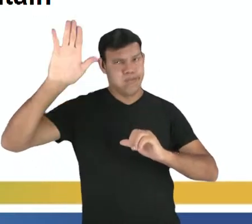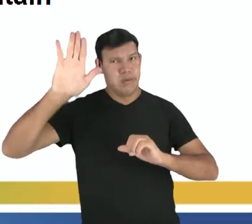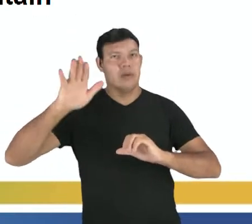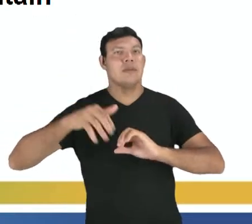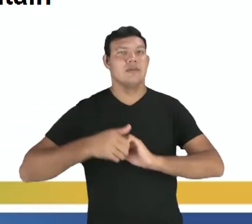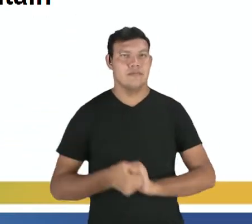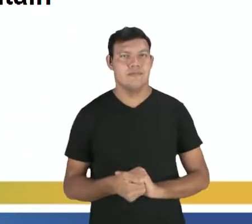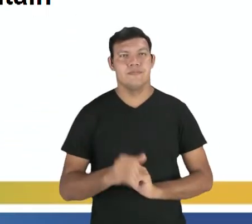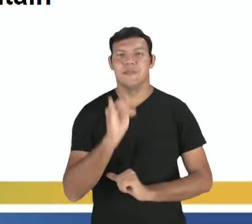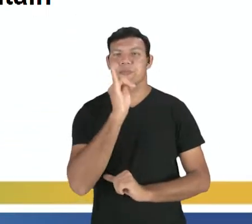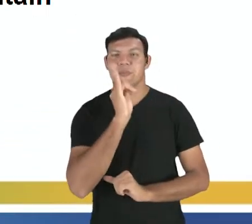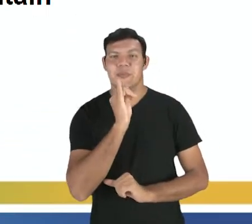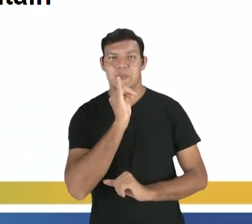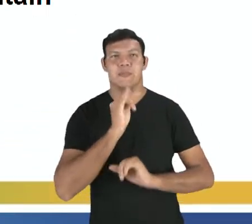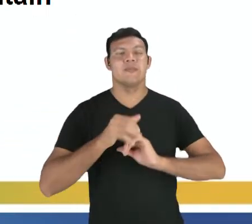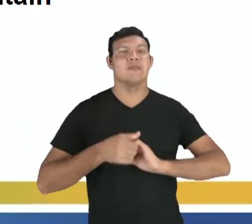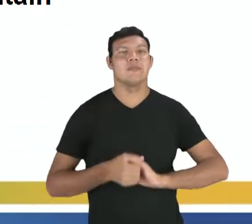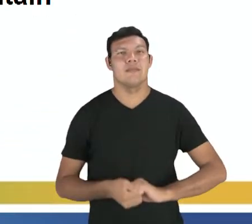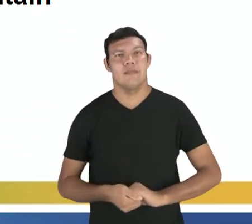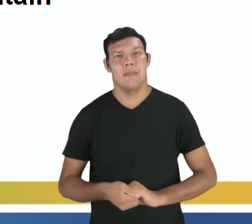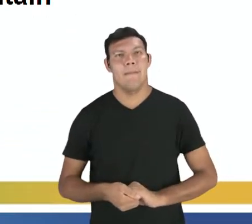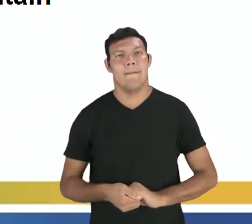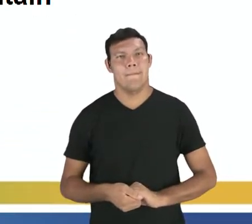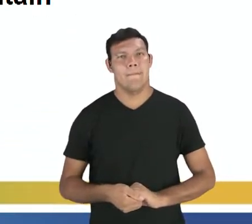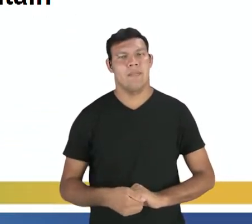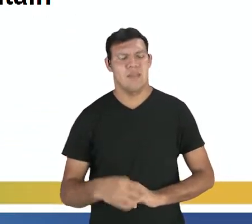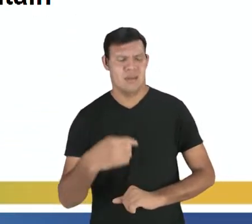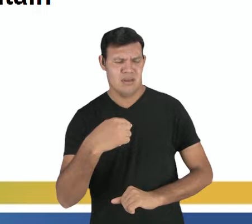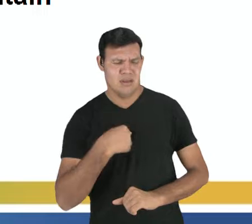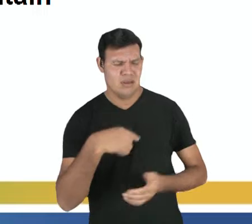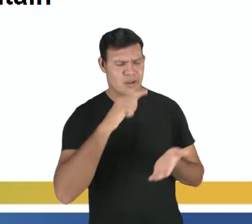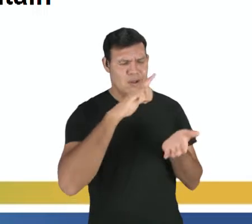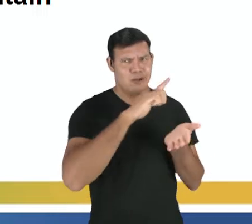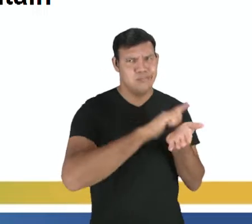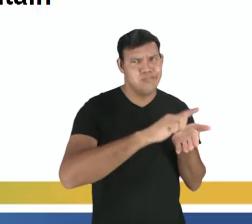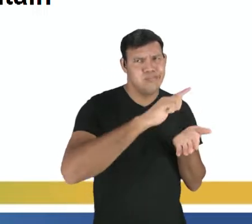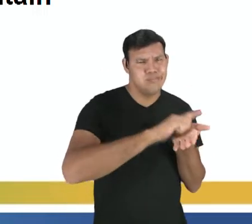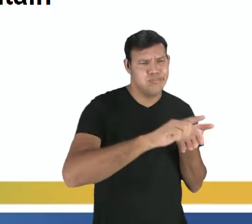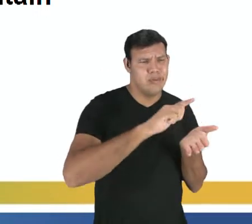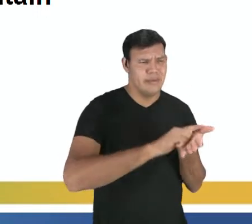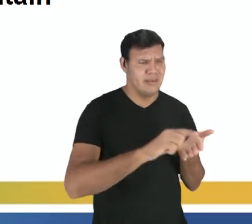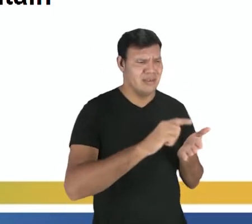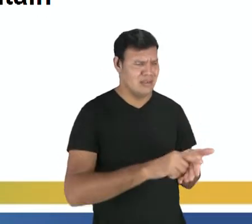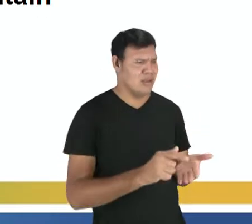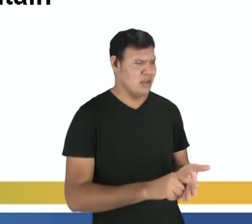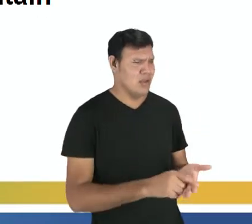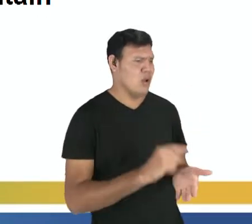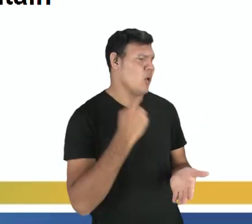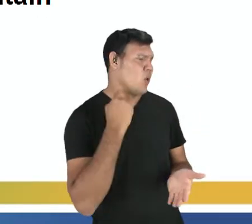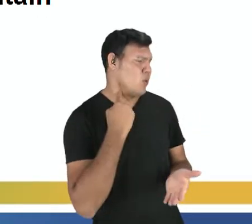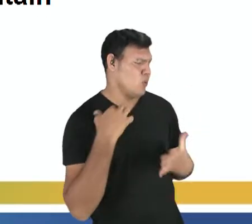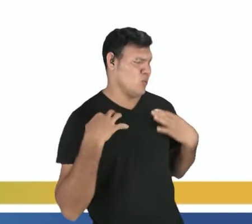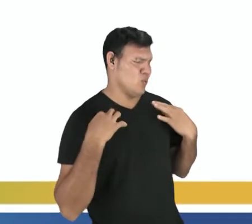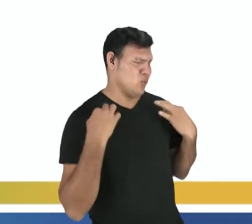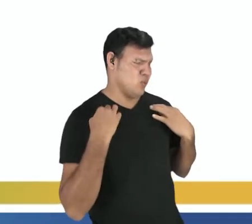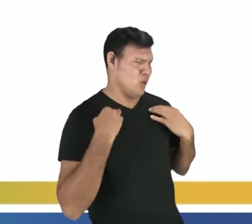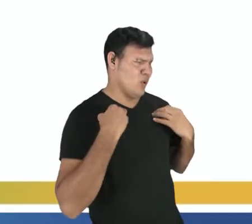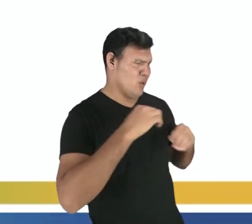this mountain of dirty clothes. Eu vou lavar esta montanha de roupas sujas. Um exemplo de